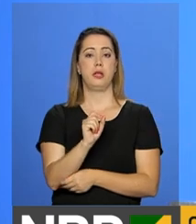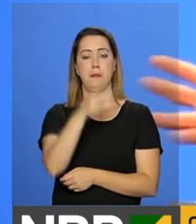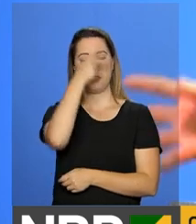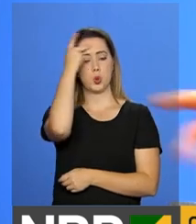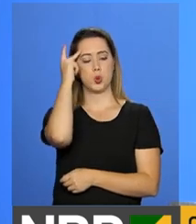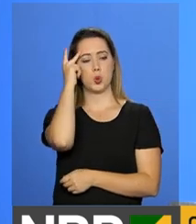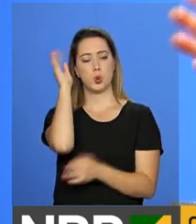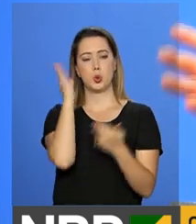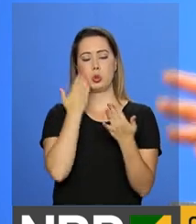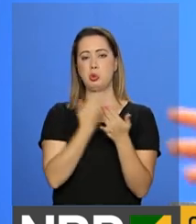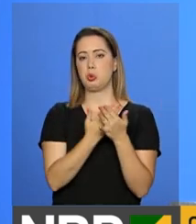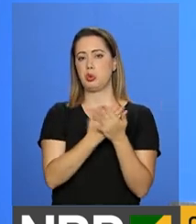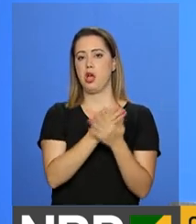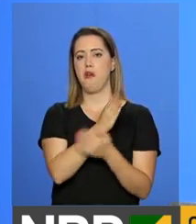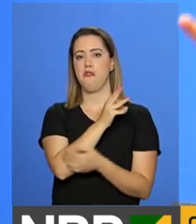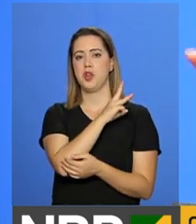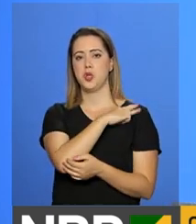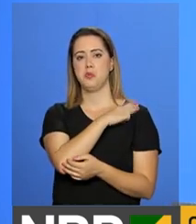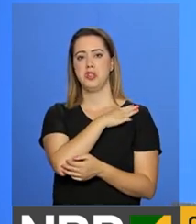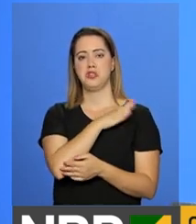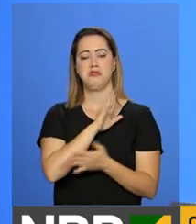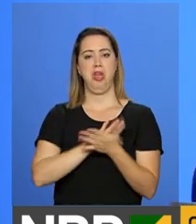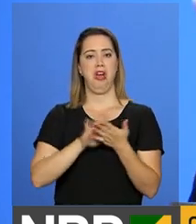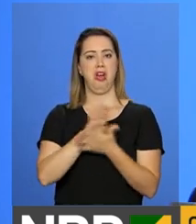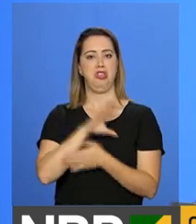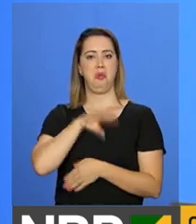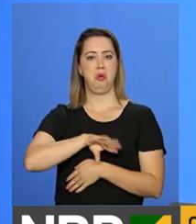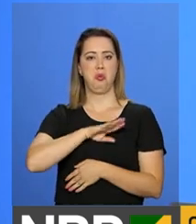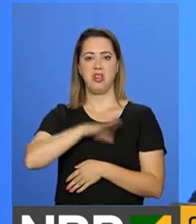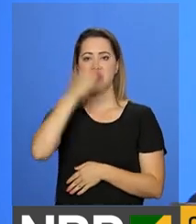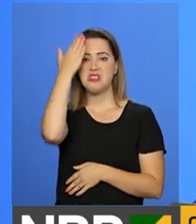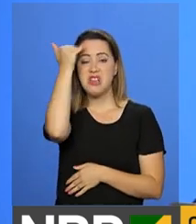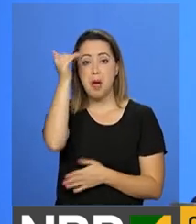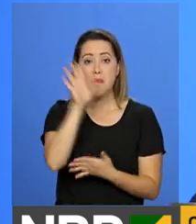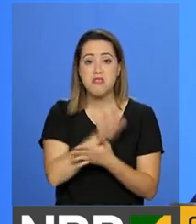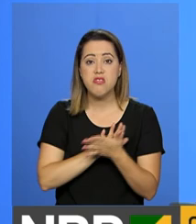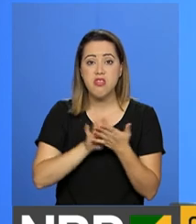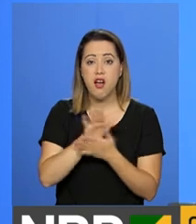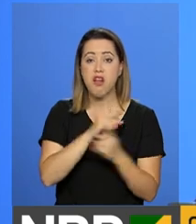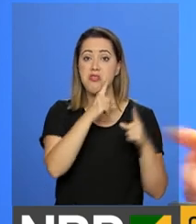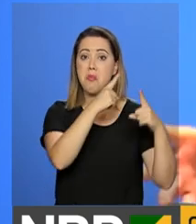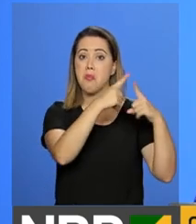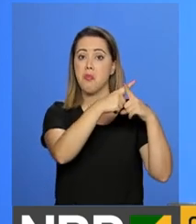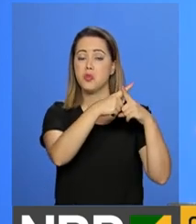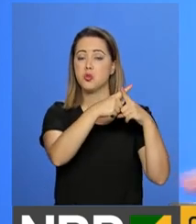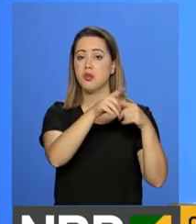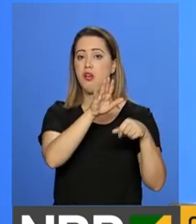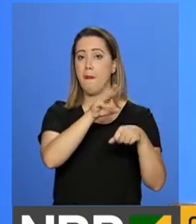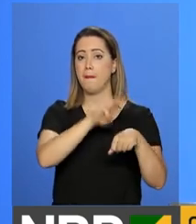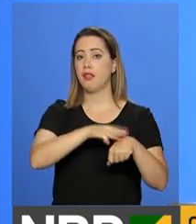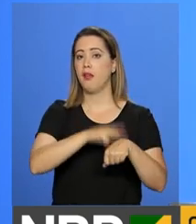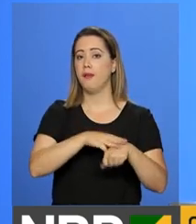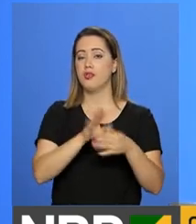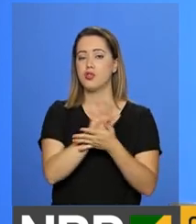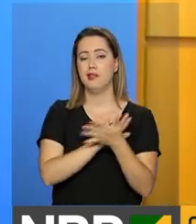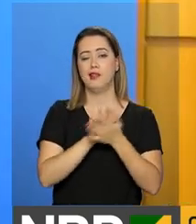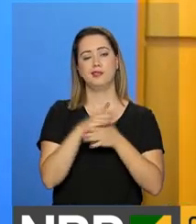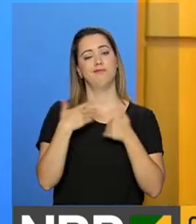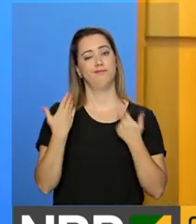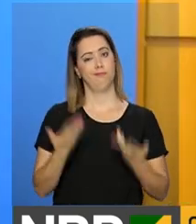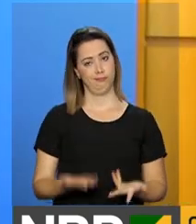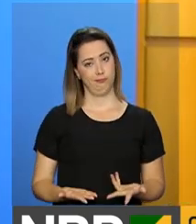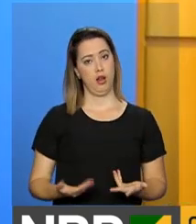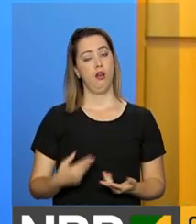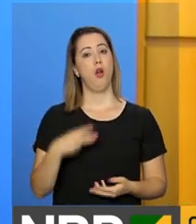ensino médio, etc., não sabia falar o português, não sabia multiplicar, não sabia dividir. Foi muito bem quando o Mendonça Filho me trouxe a ideia